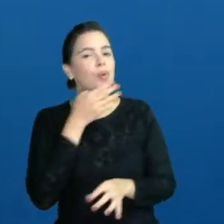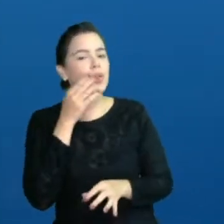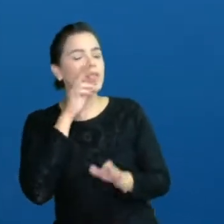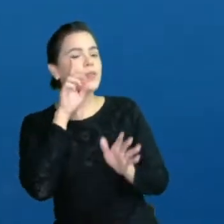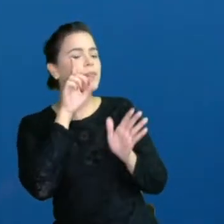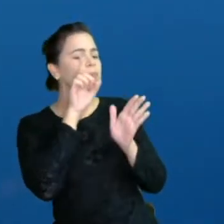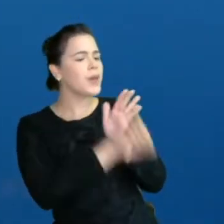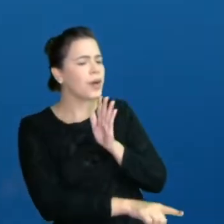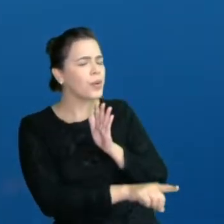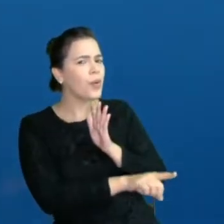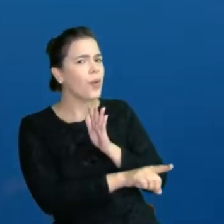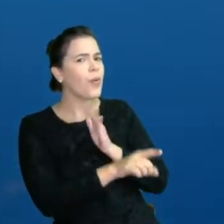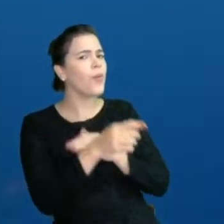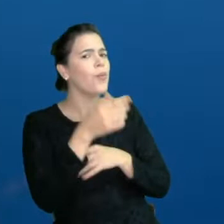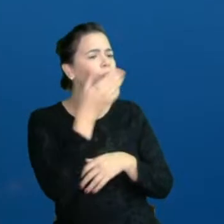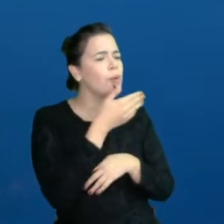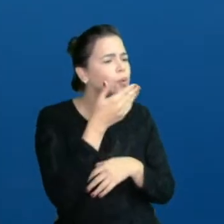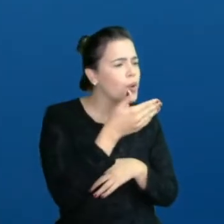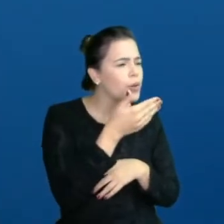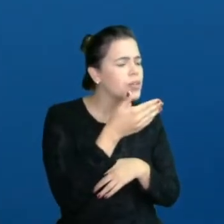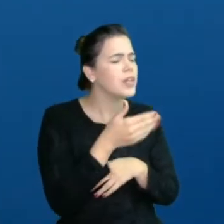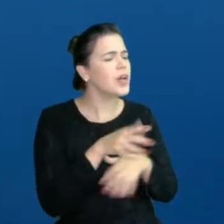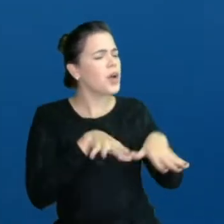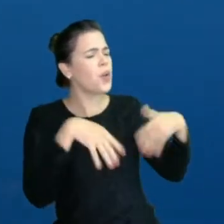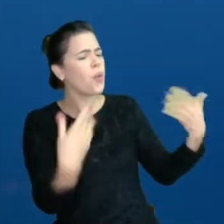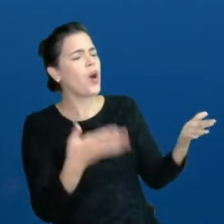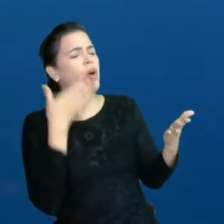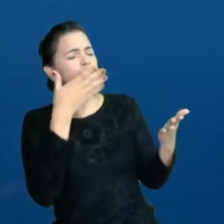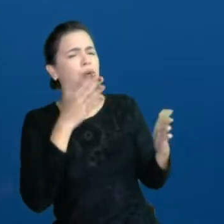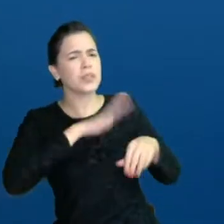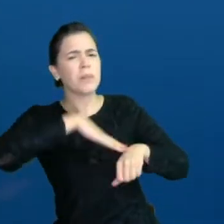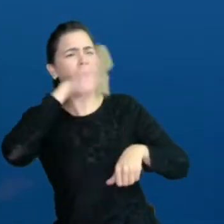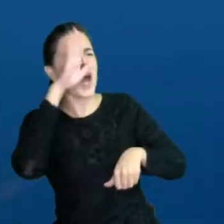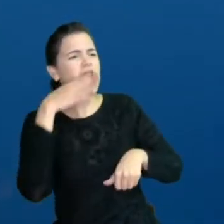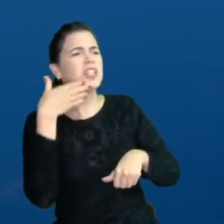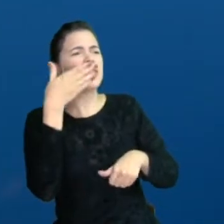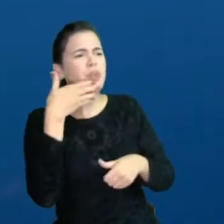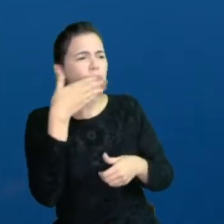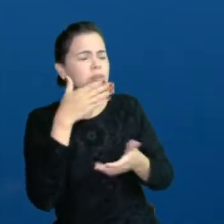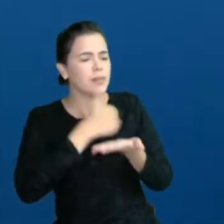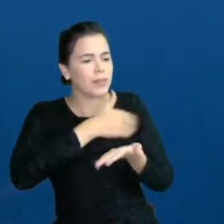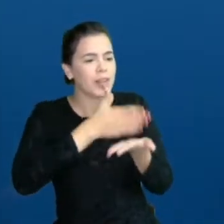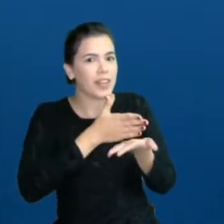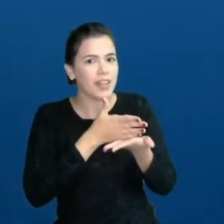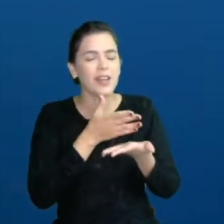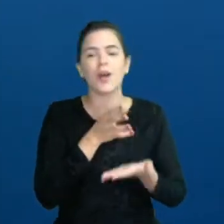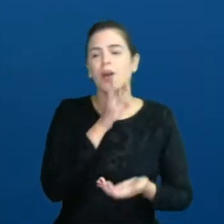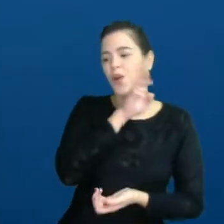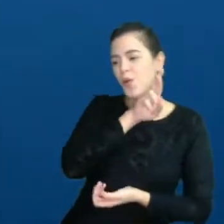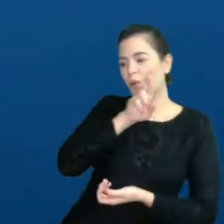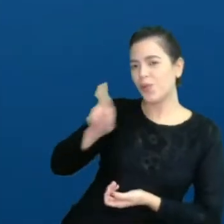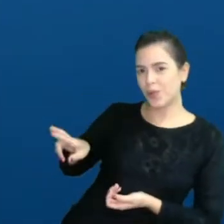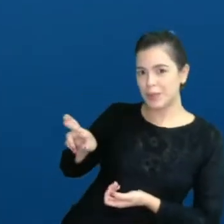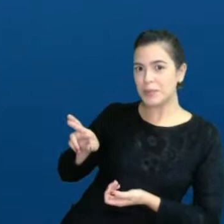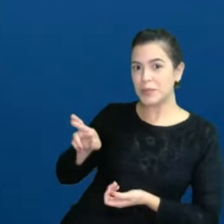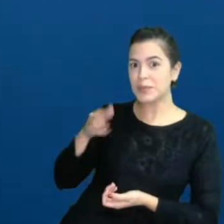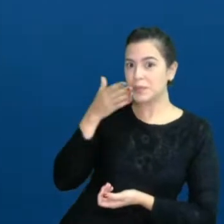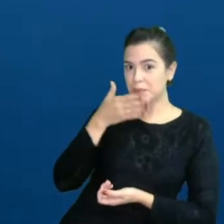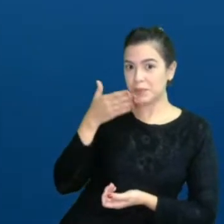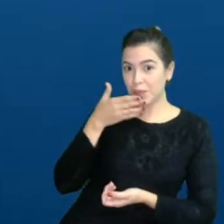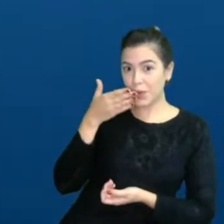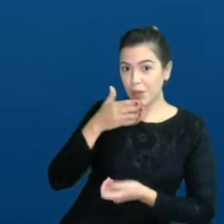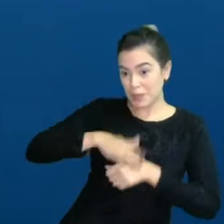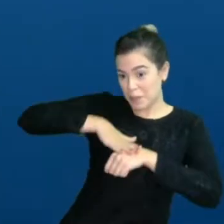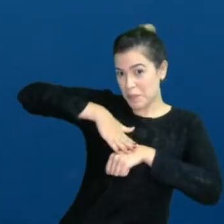pro doce qual era o doce mais doce do que o doce de batata doce. O doce respondeu pro doce que o doce